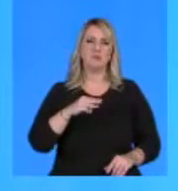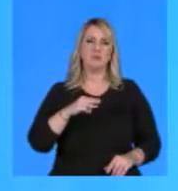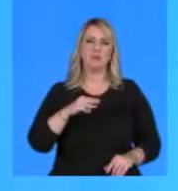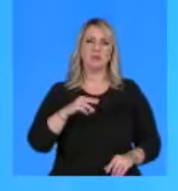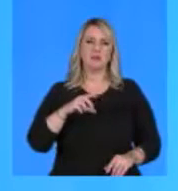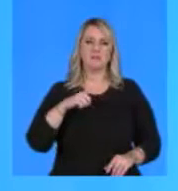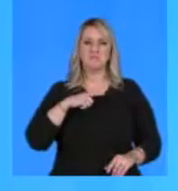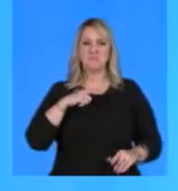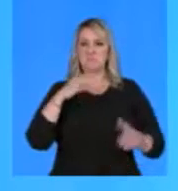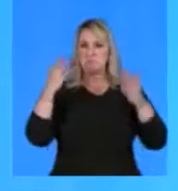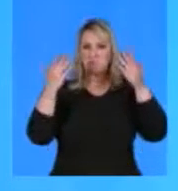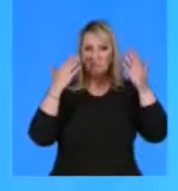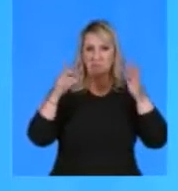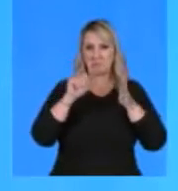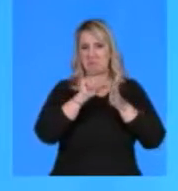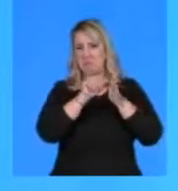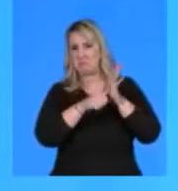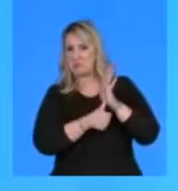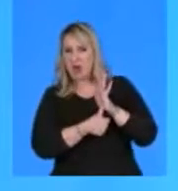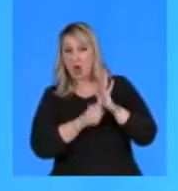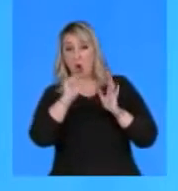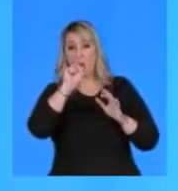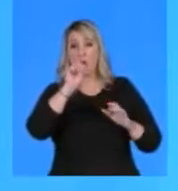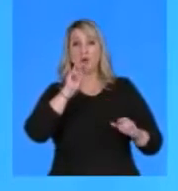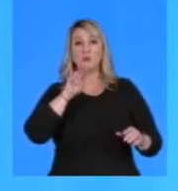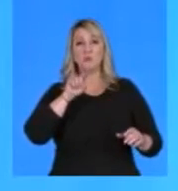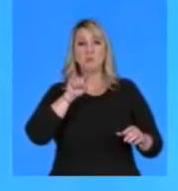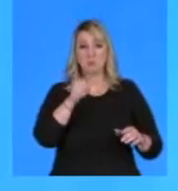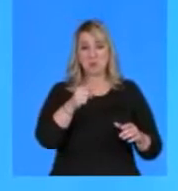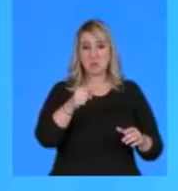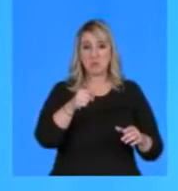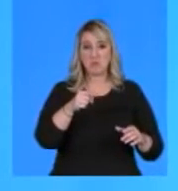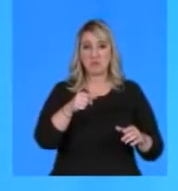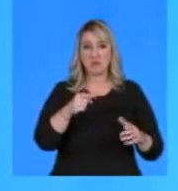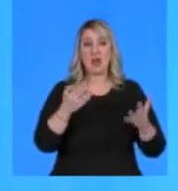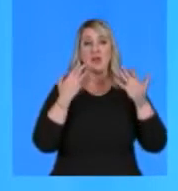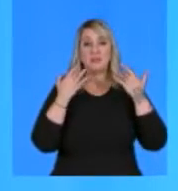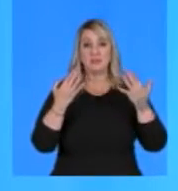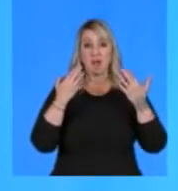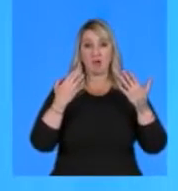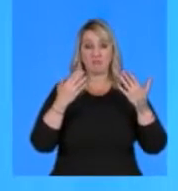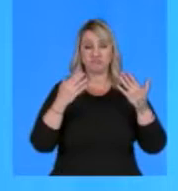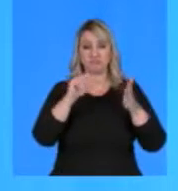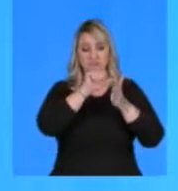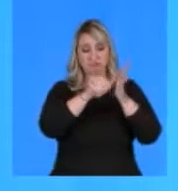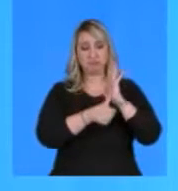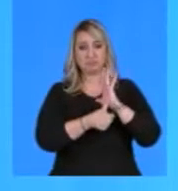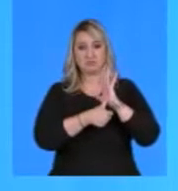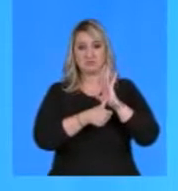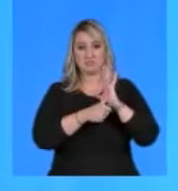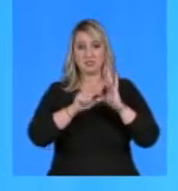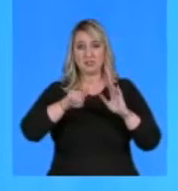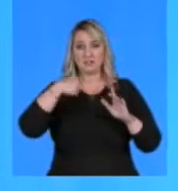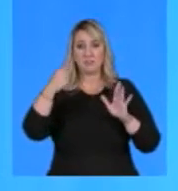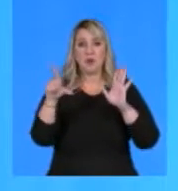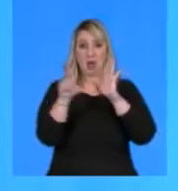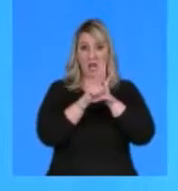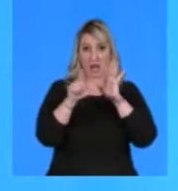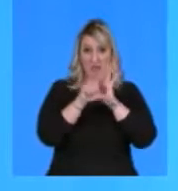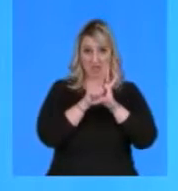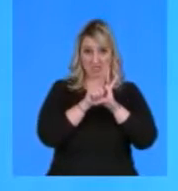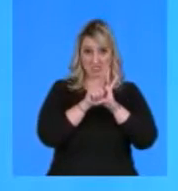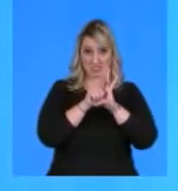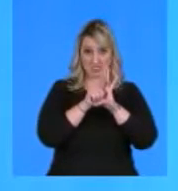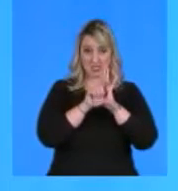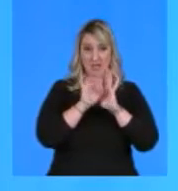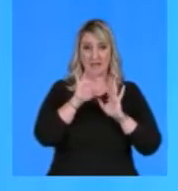transtornos 8 mil down e autismo a prefeitura depois da lei lei que nós votamos o congresso que